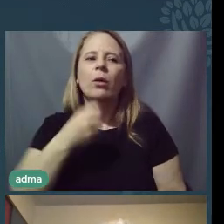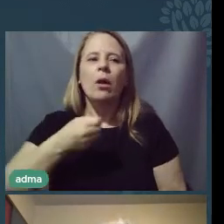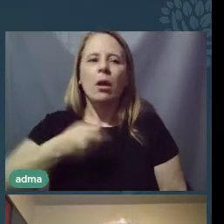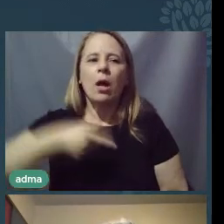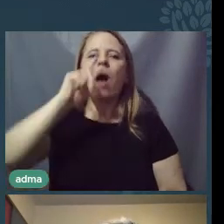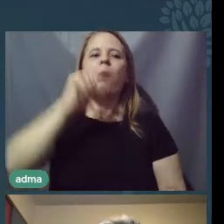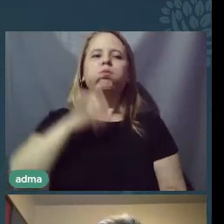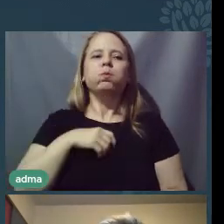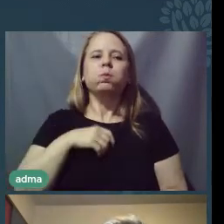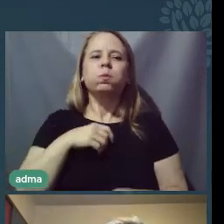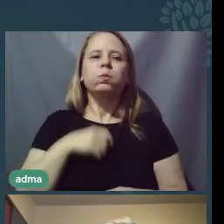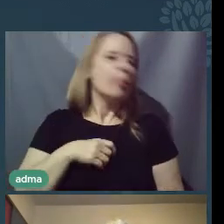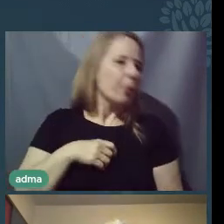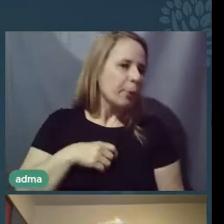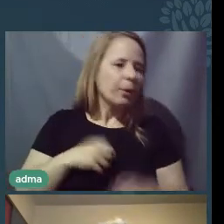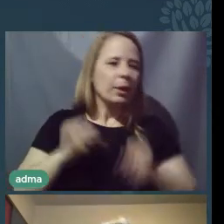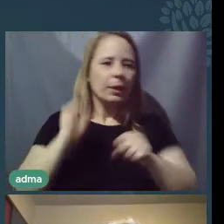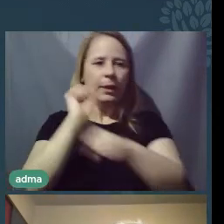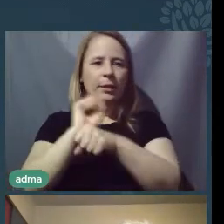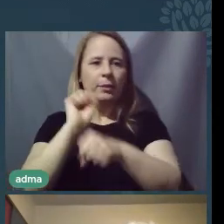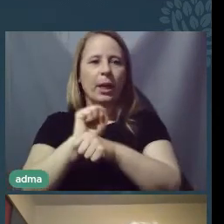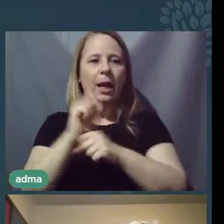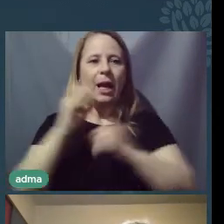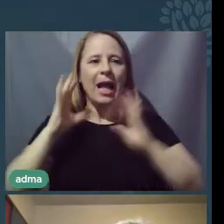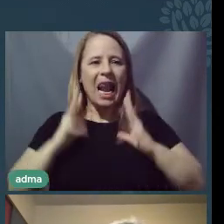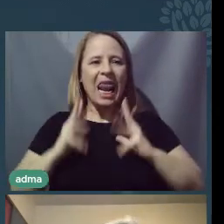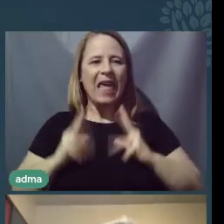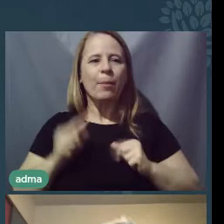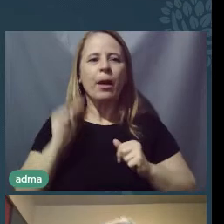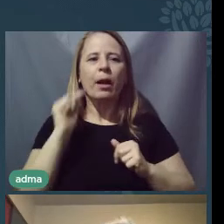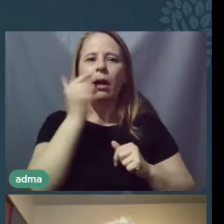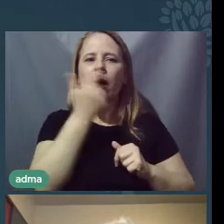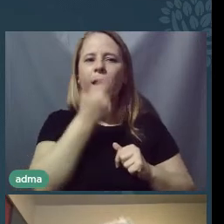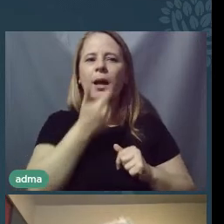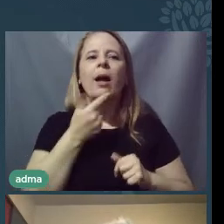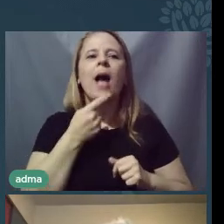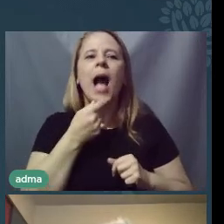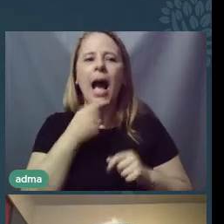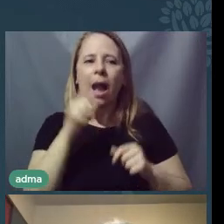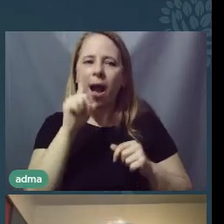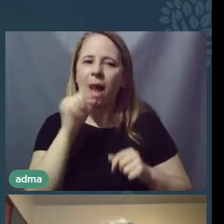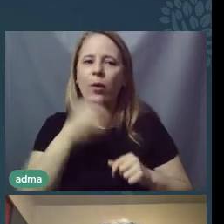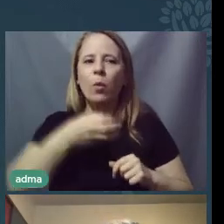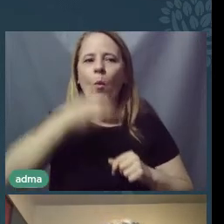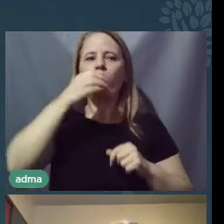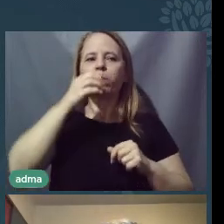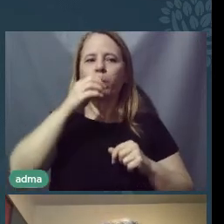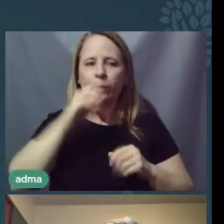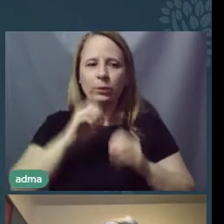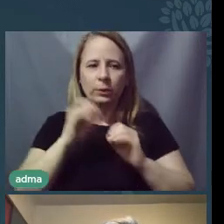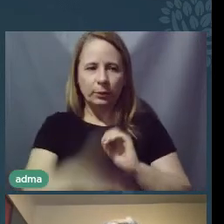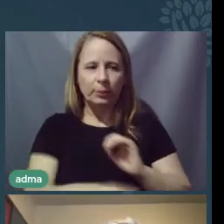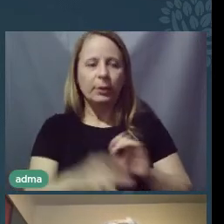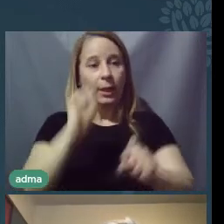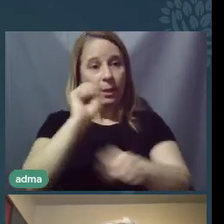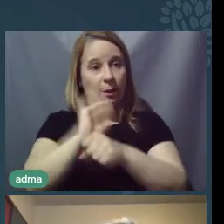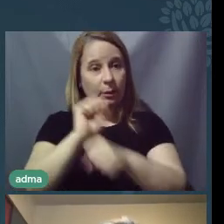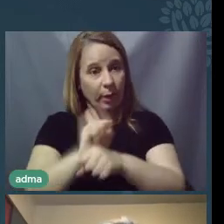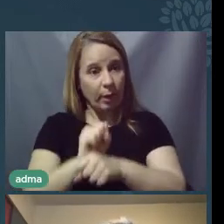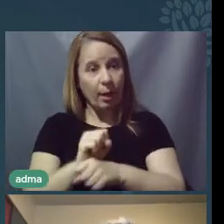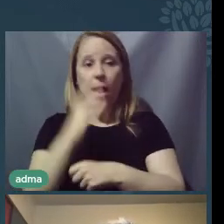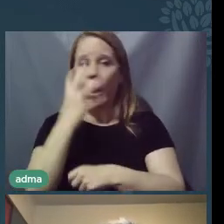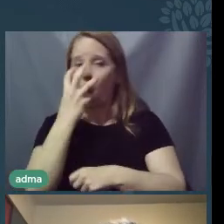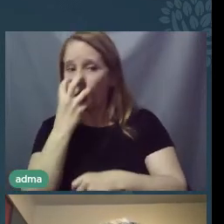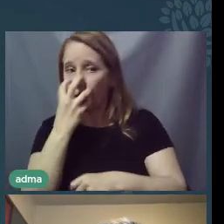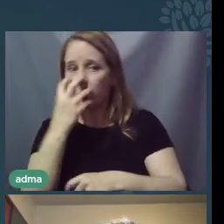que esperar um tempo entre um acionamento ou outro do inalador, e por aí vai.